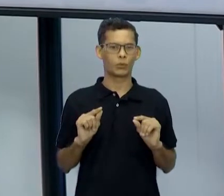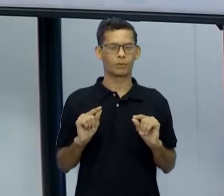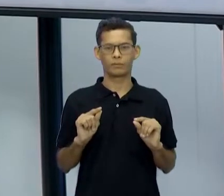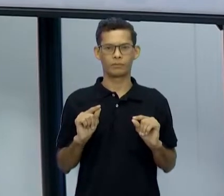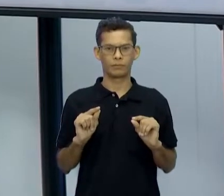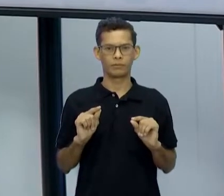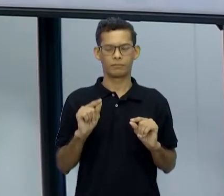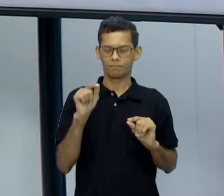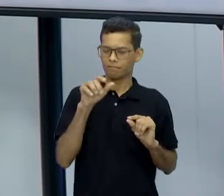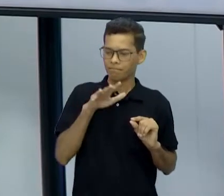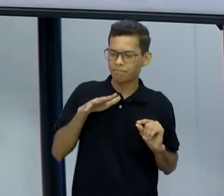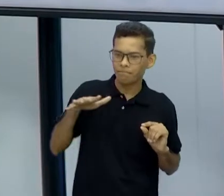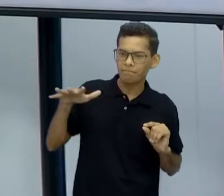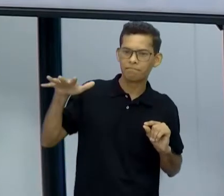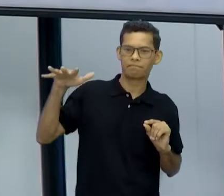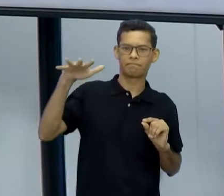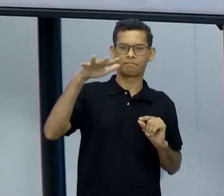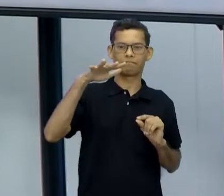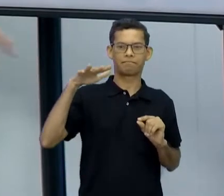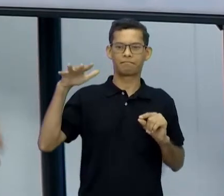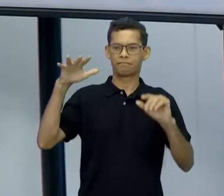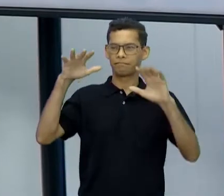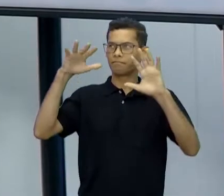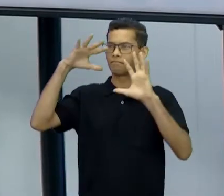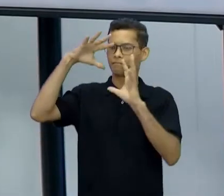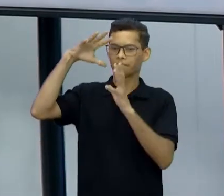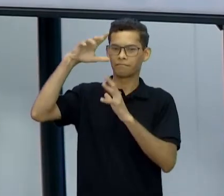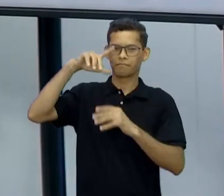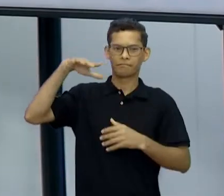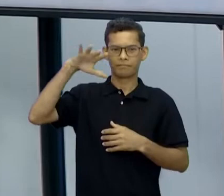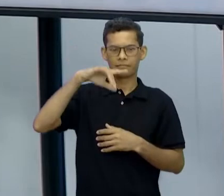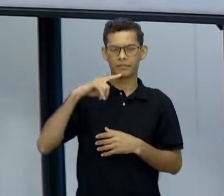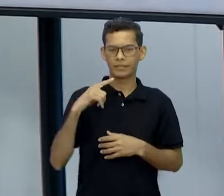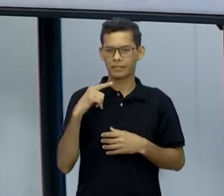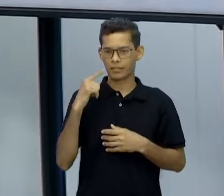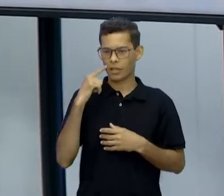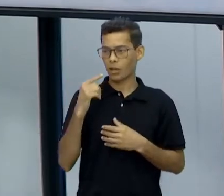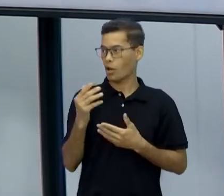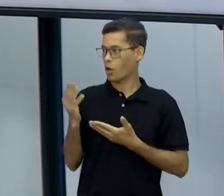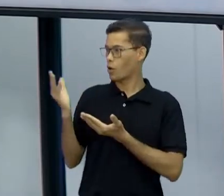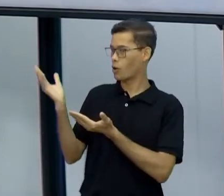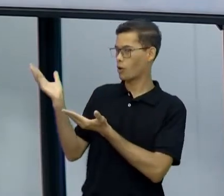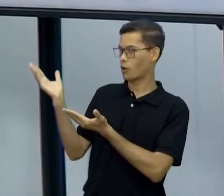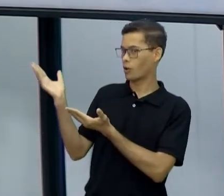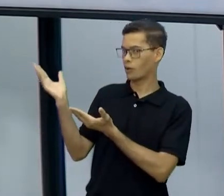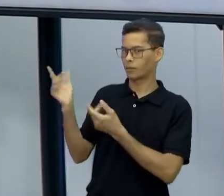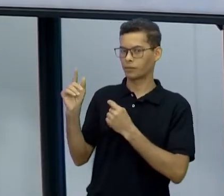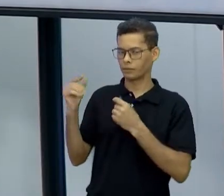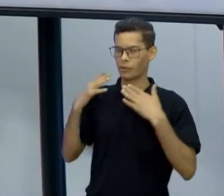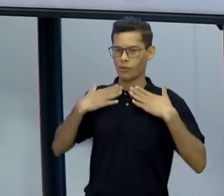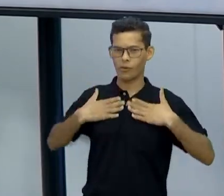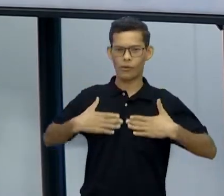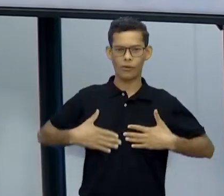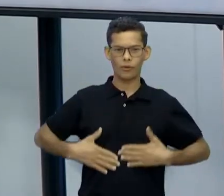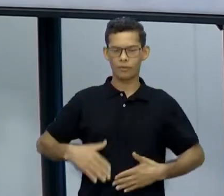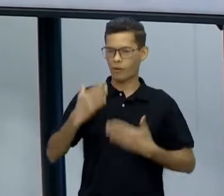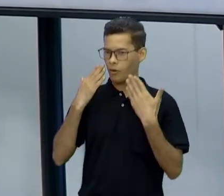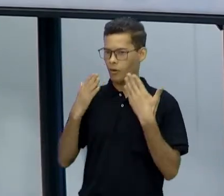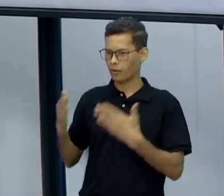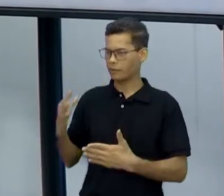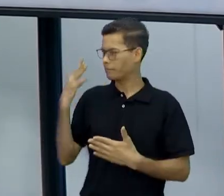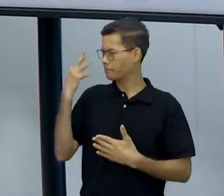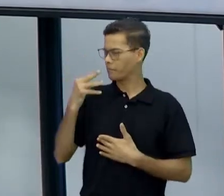ao espaço sideral. Eu tô aqui com ela, olha o look dela, dá um zoom nesse